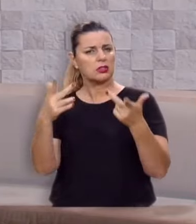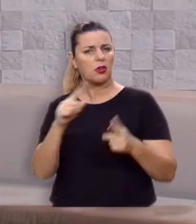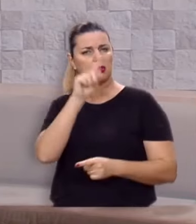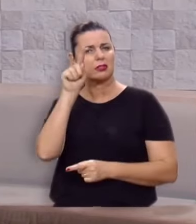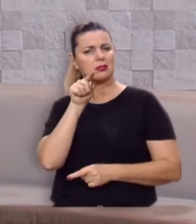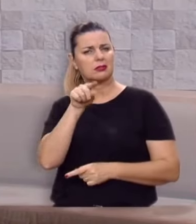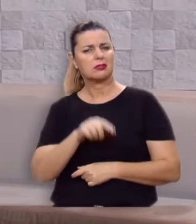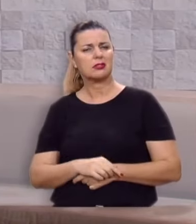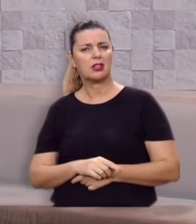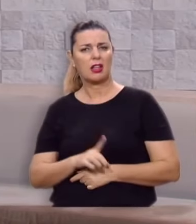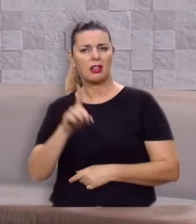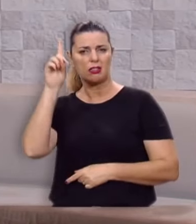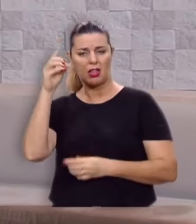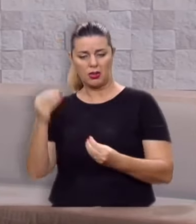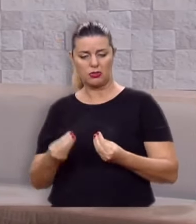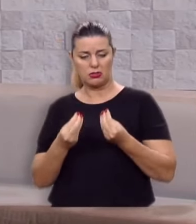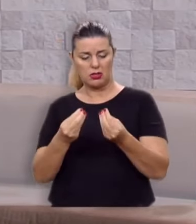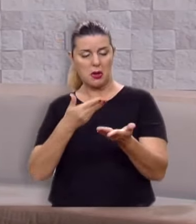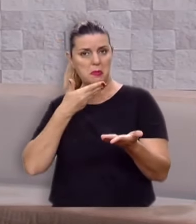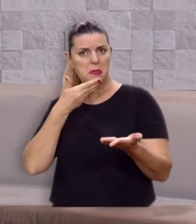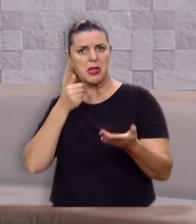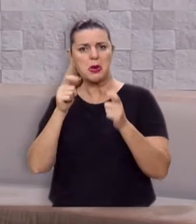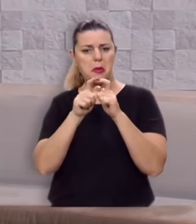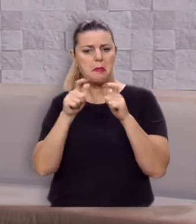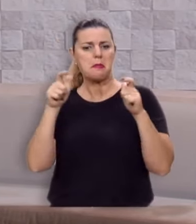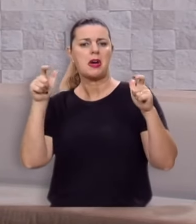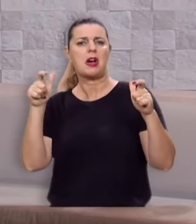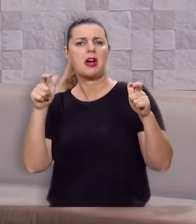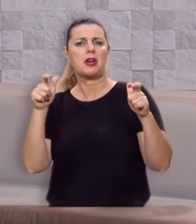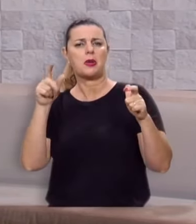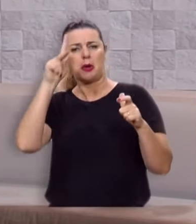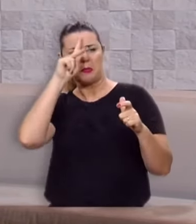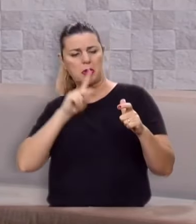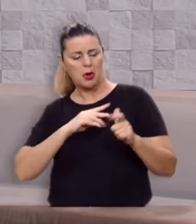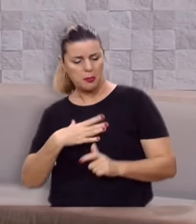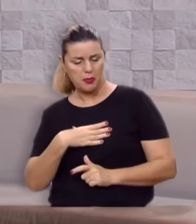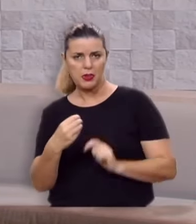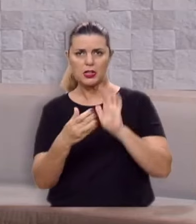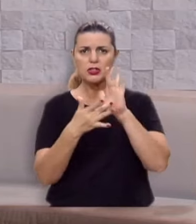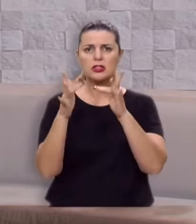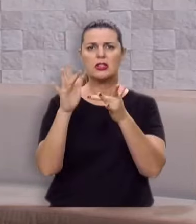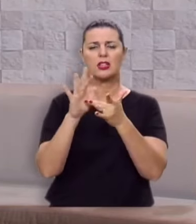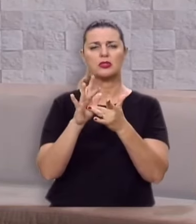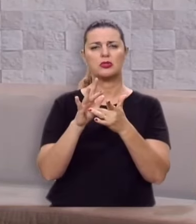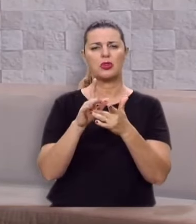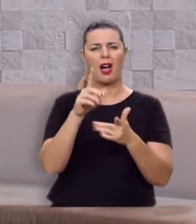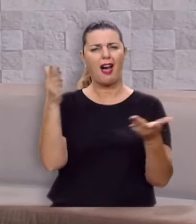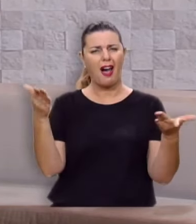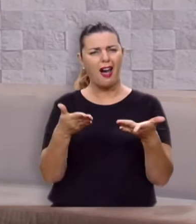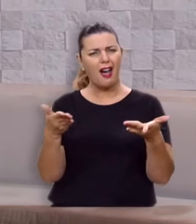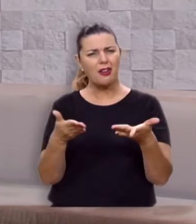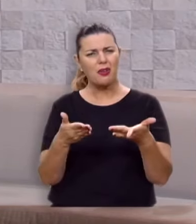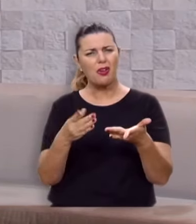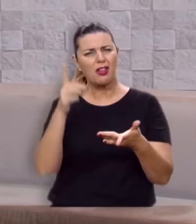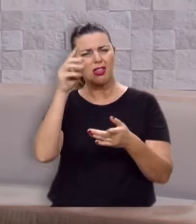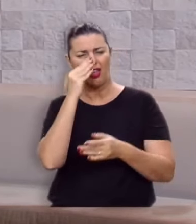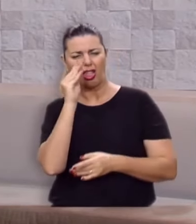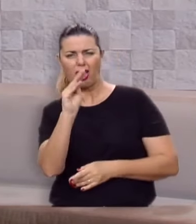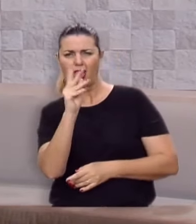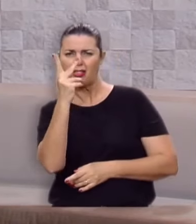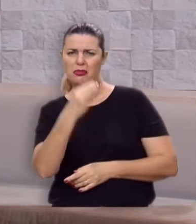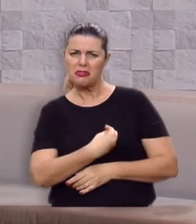coisas? Se Deus já nos deu o melhor e o maior, o seu próprio filho, você acha que agora Deus